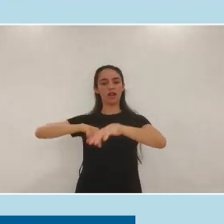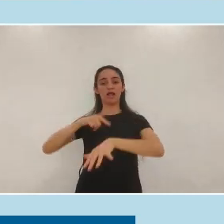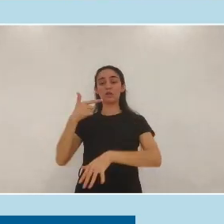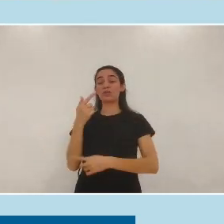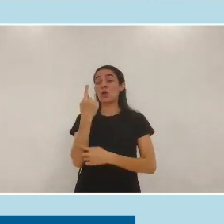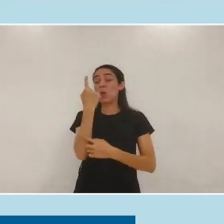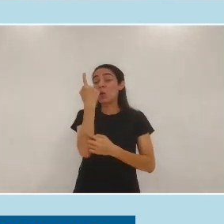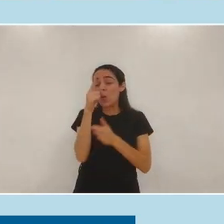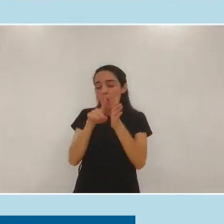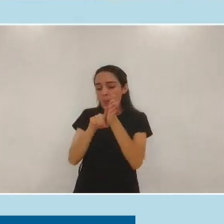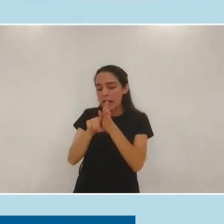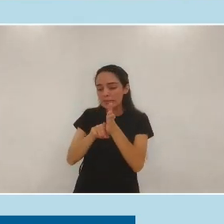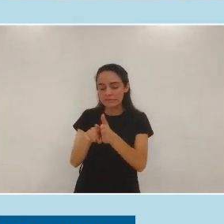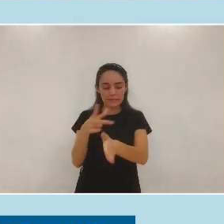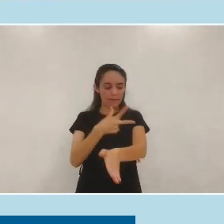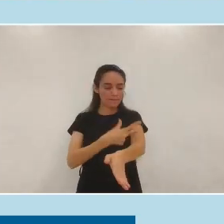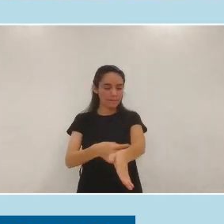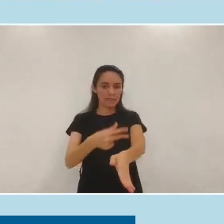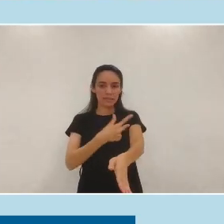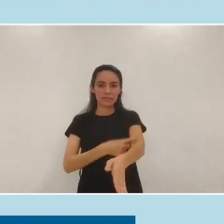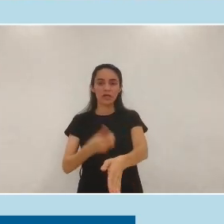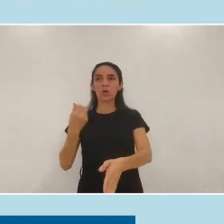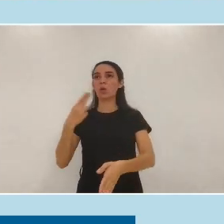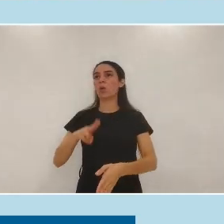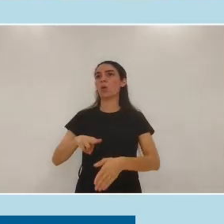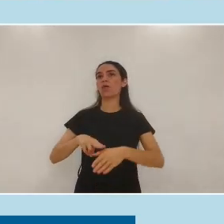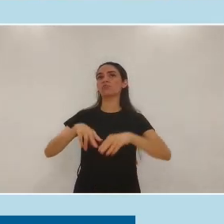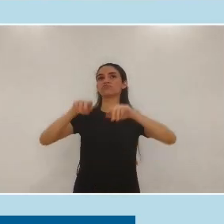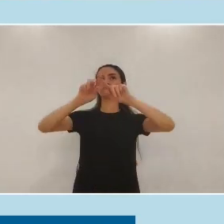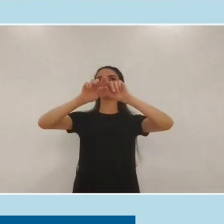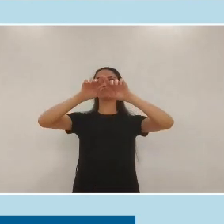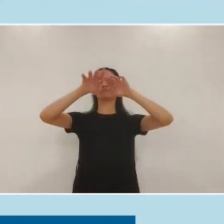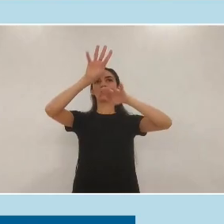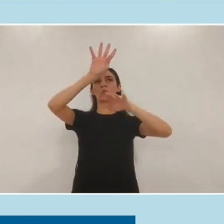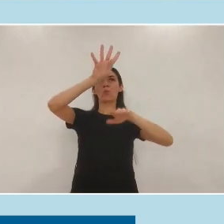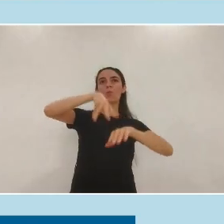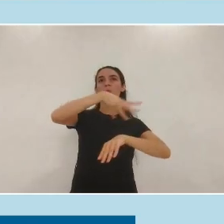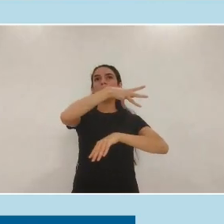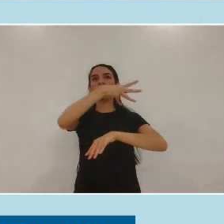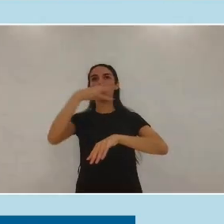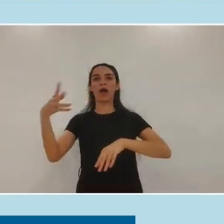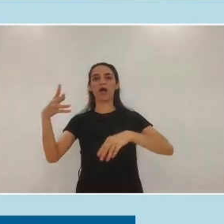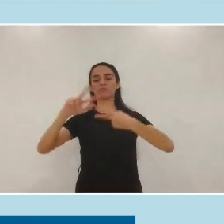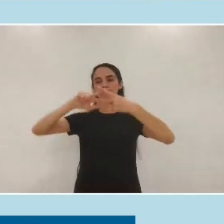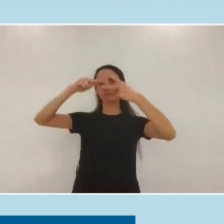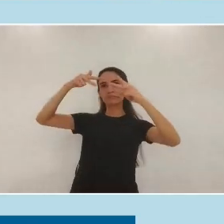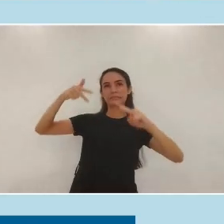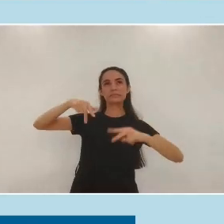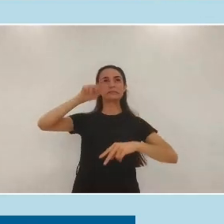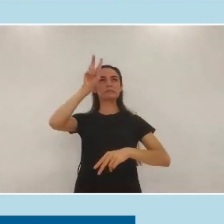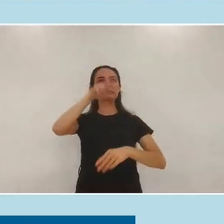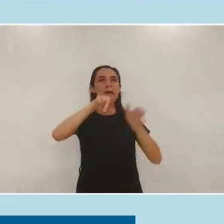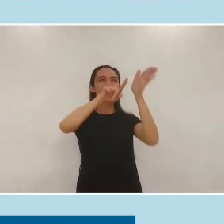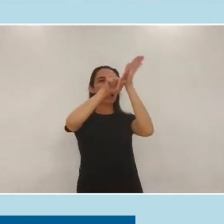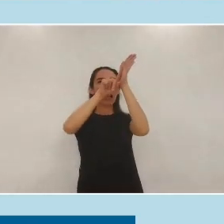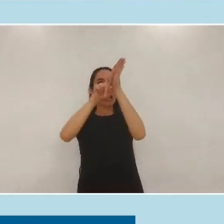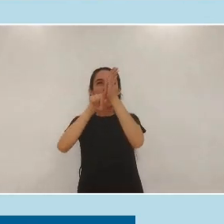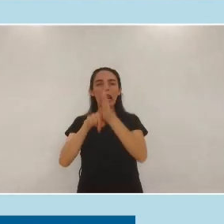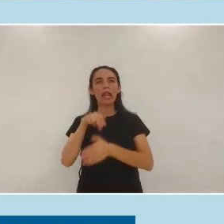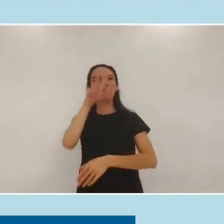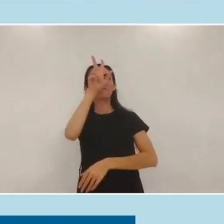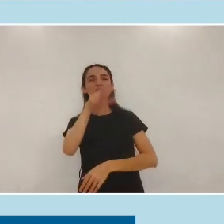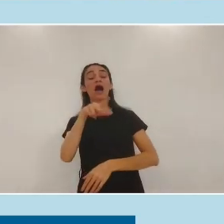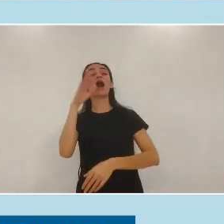de sangue ou um painel genético ou algo que a gente possa comprovar para